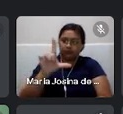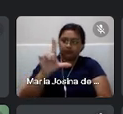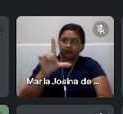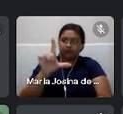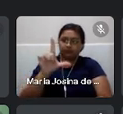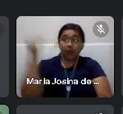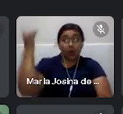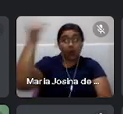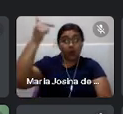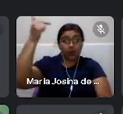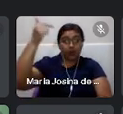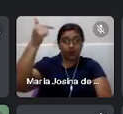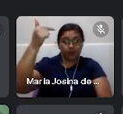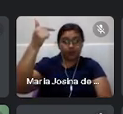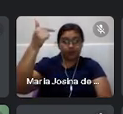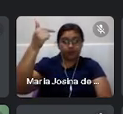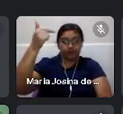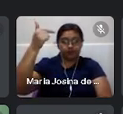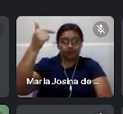L ao quadrado.